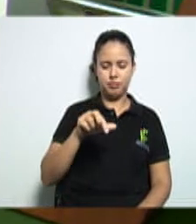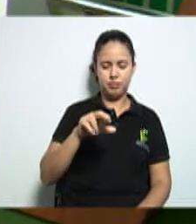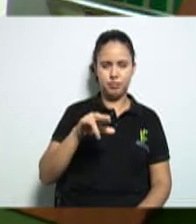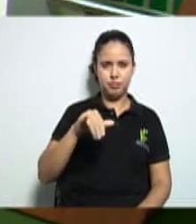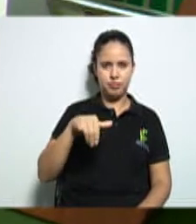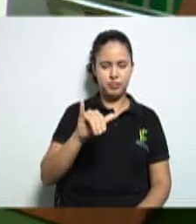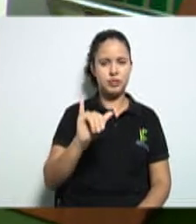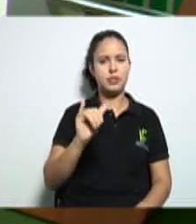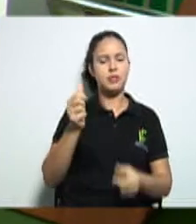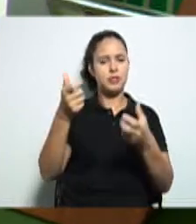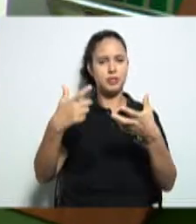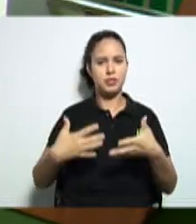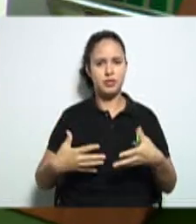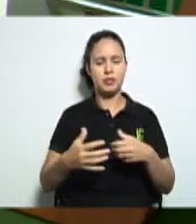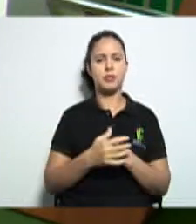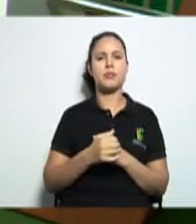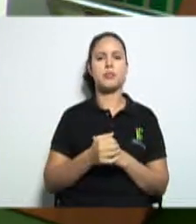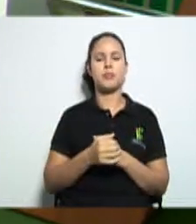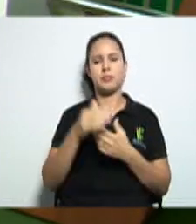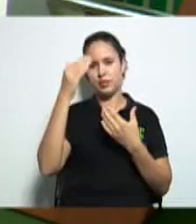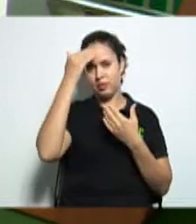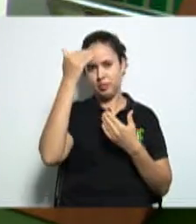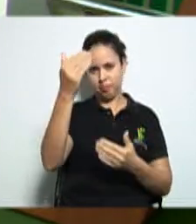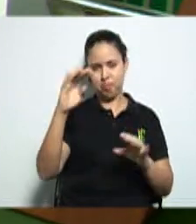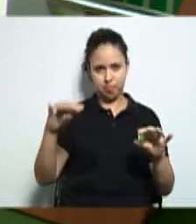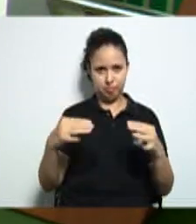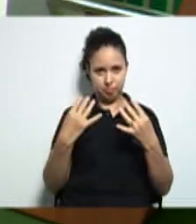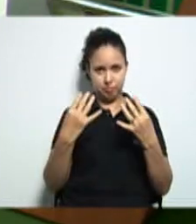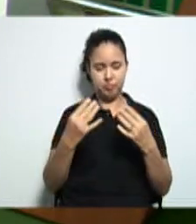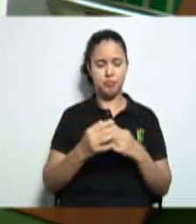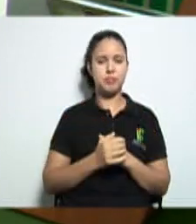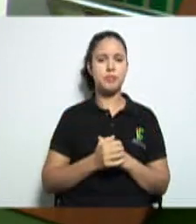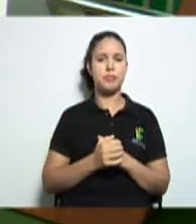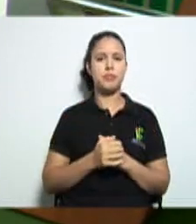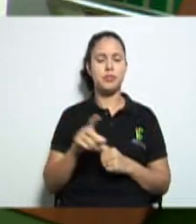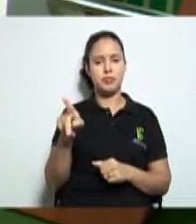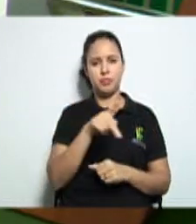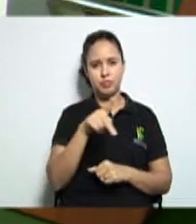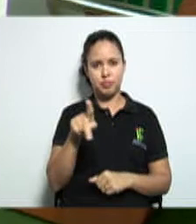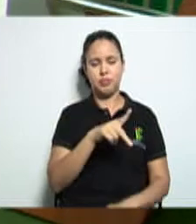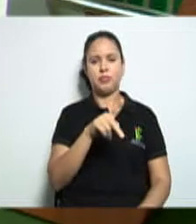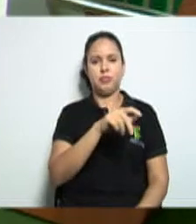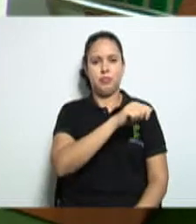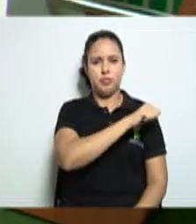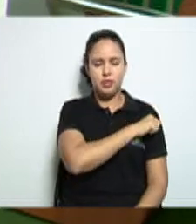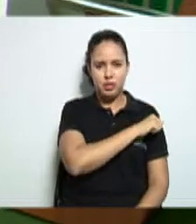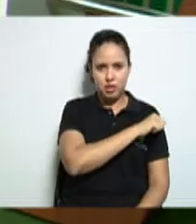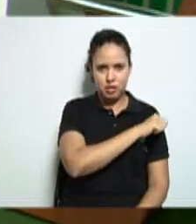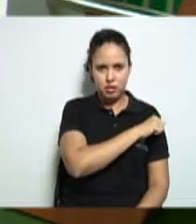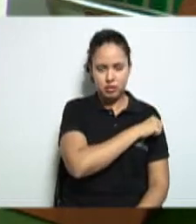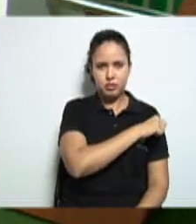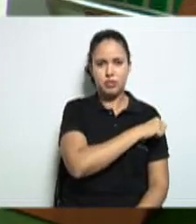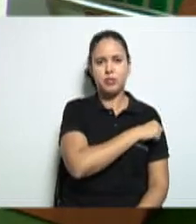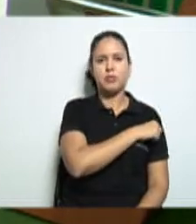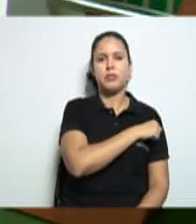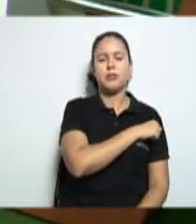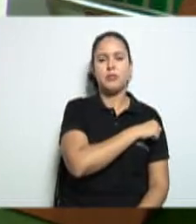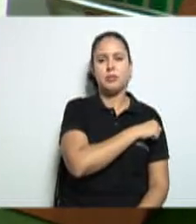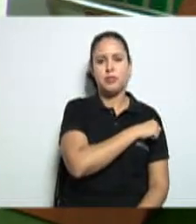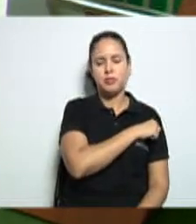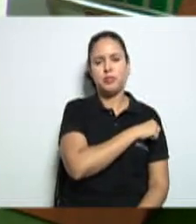grande aí e quero agradecer a atenção de vocês, tanto dos professores quanto dos